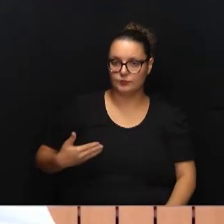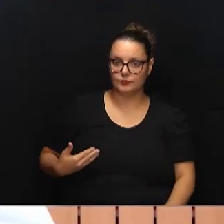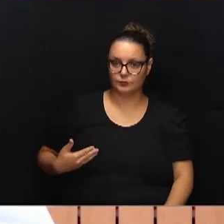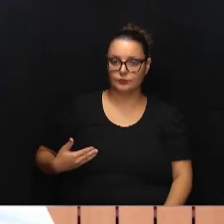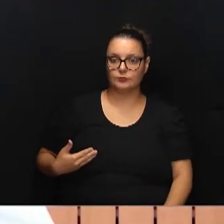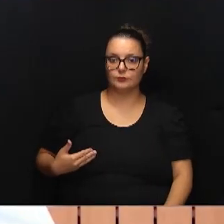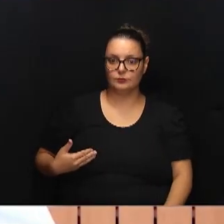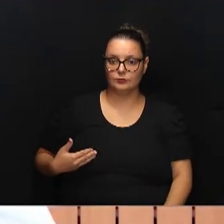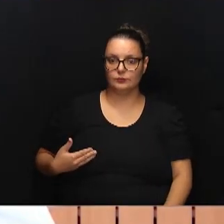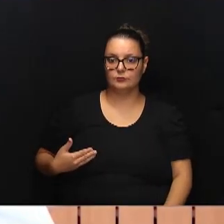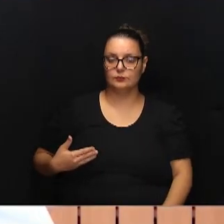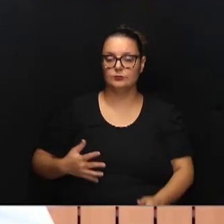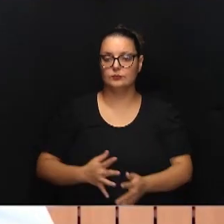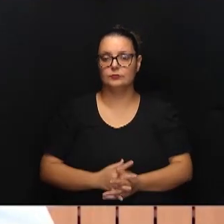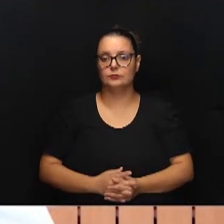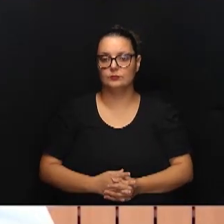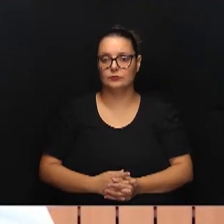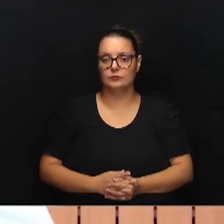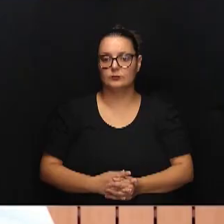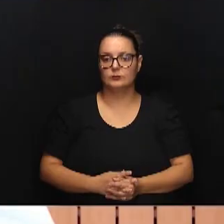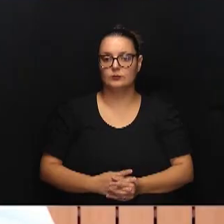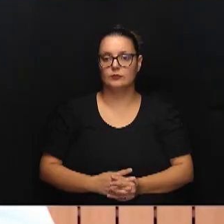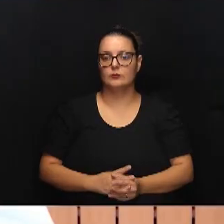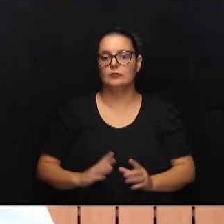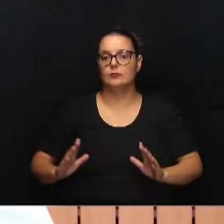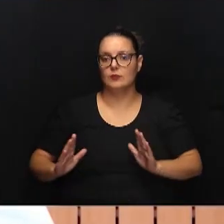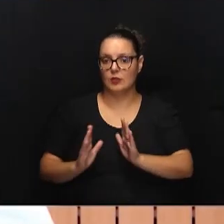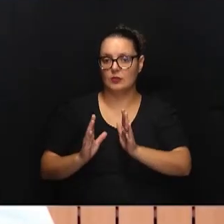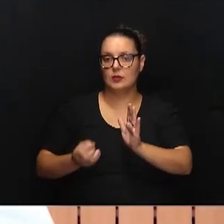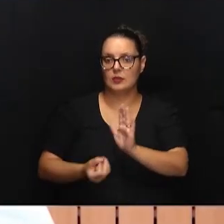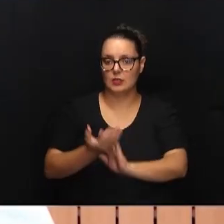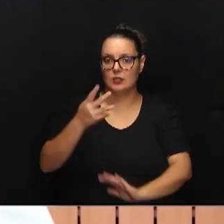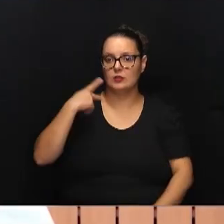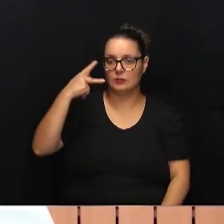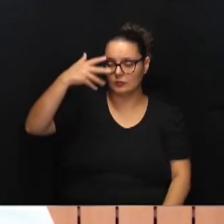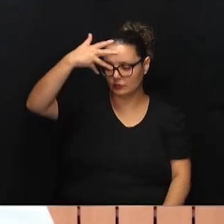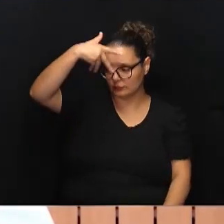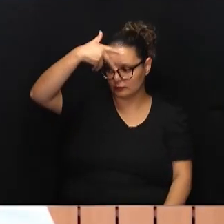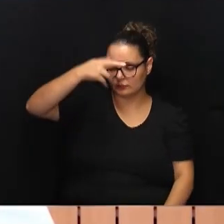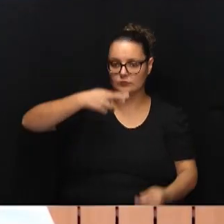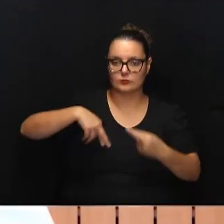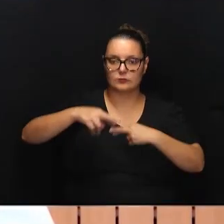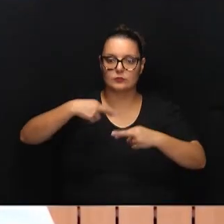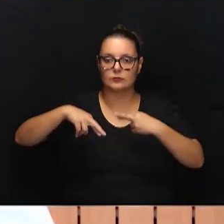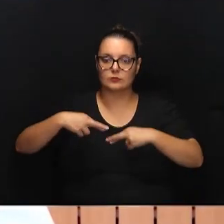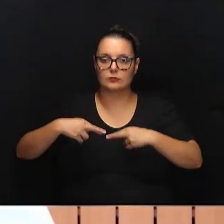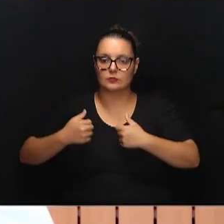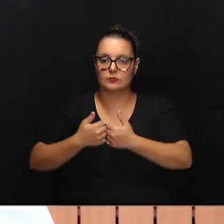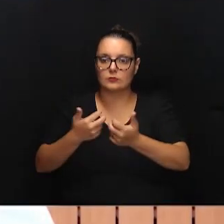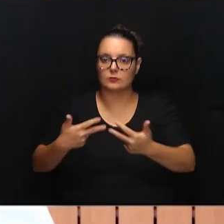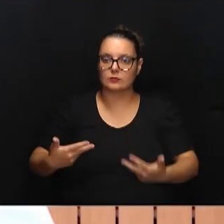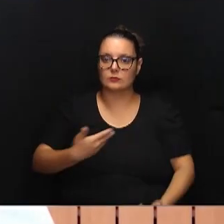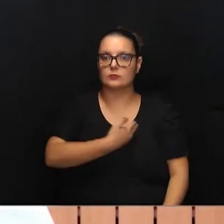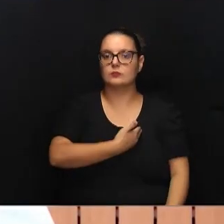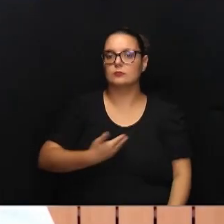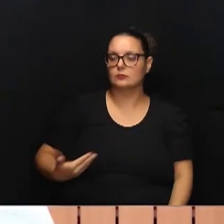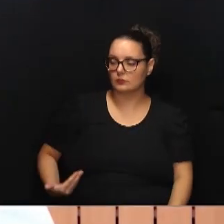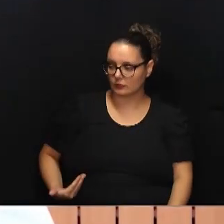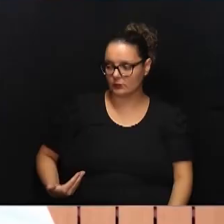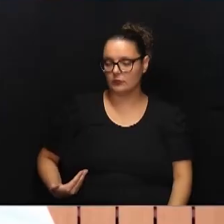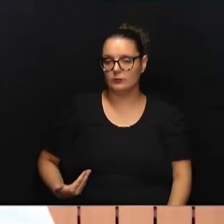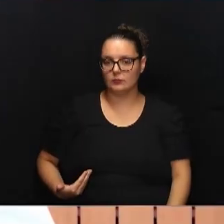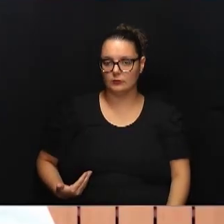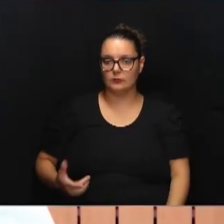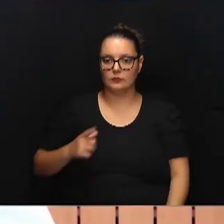Pela Frente, criada pelo vereador Rodrigo, sobre a licitação do transporte público. Então, nós teremos